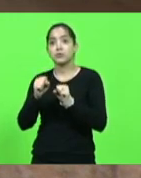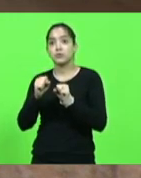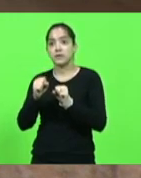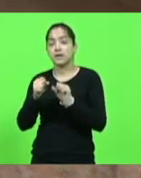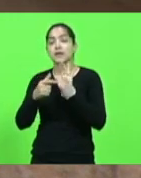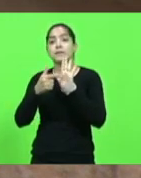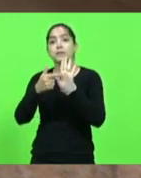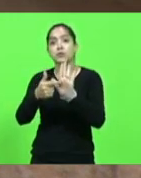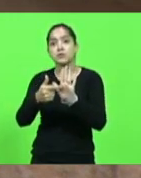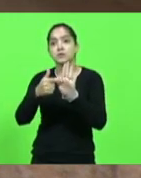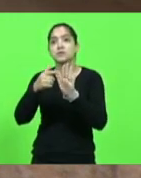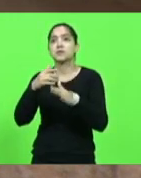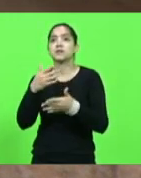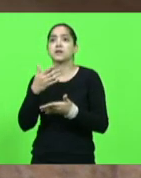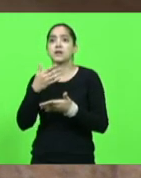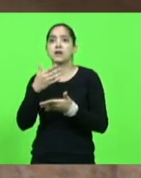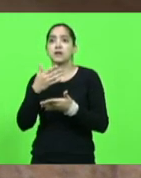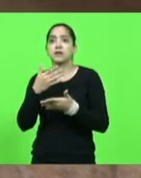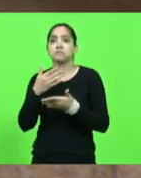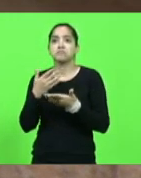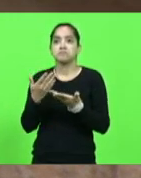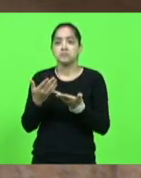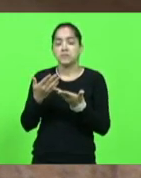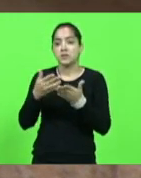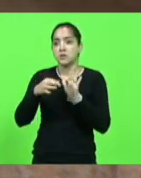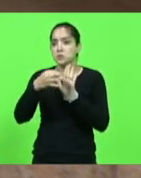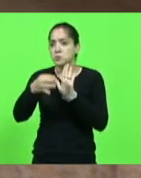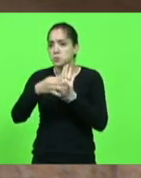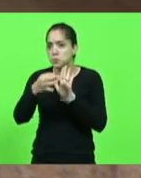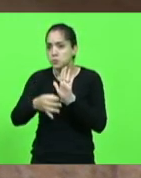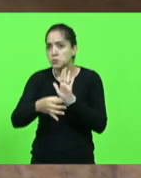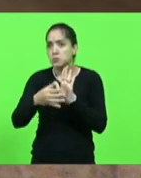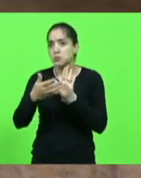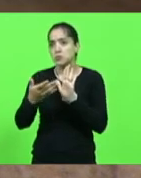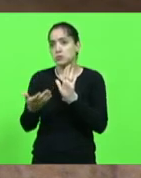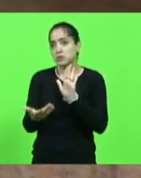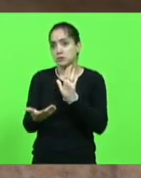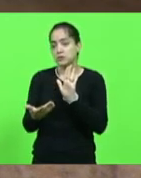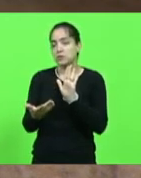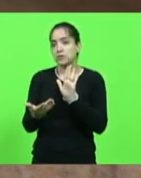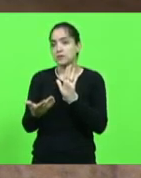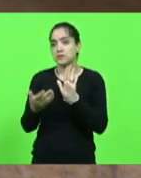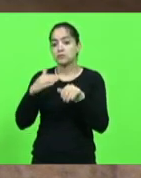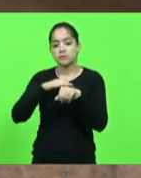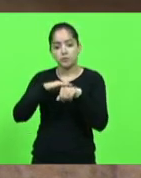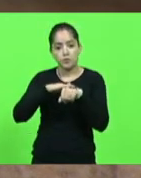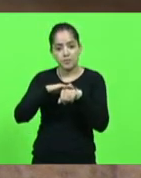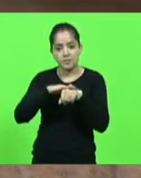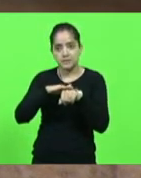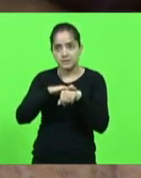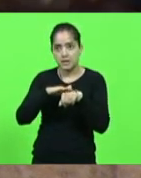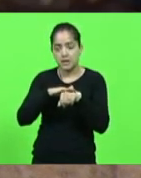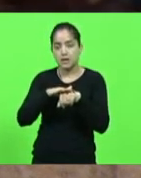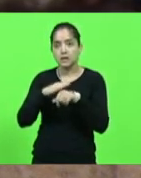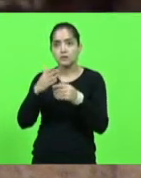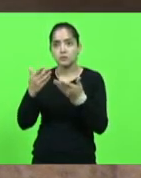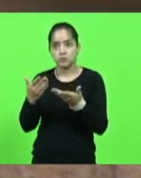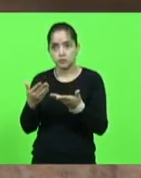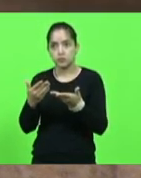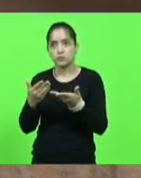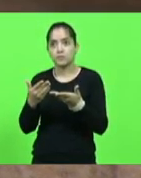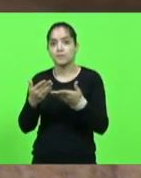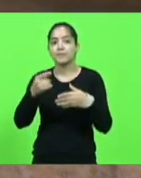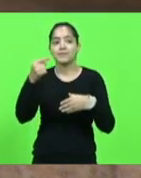apresentar sugestões também, porque tudo que for conversado hoje nesse evento também será passado